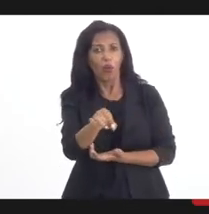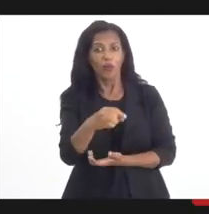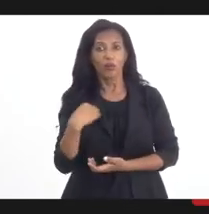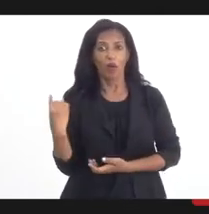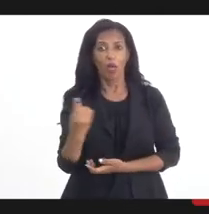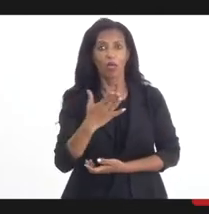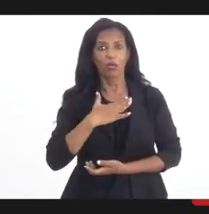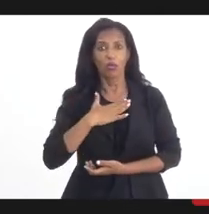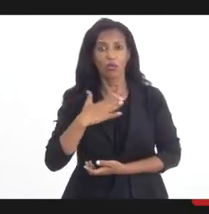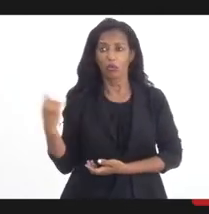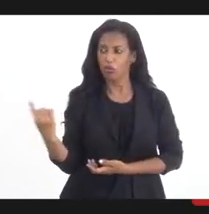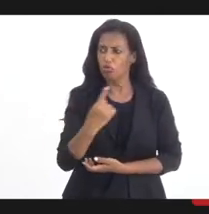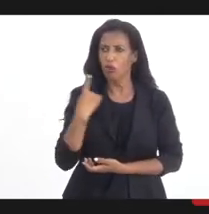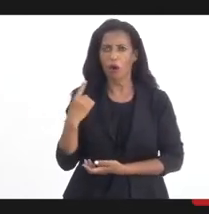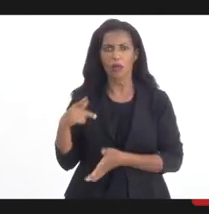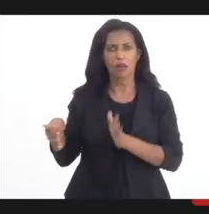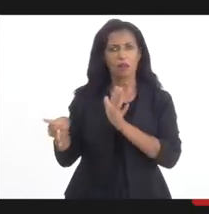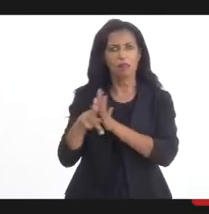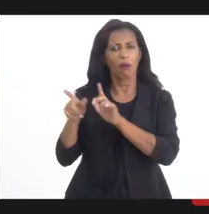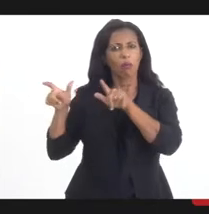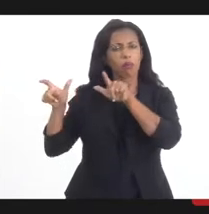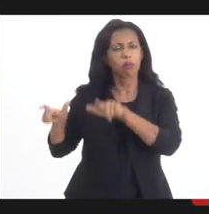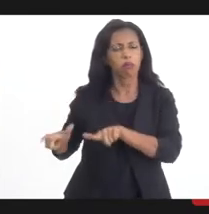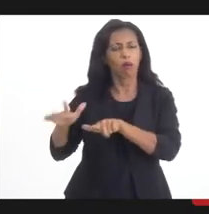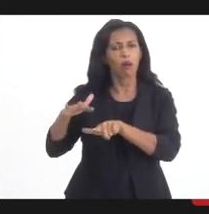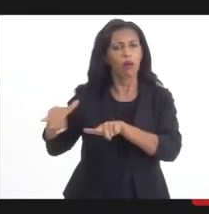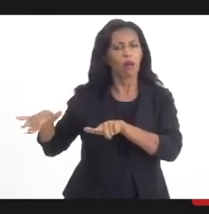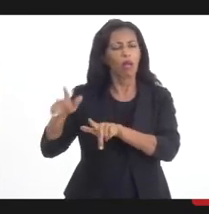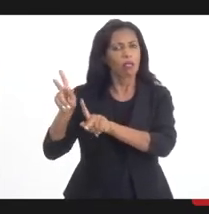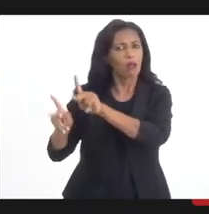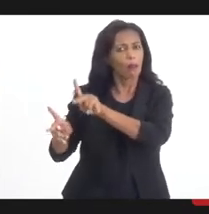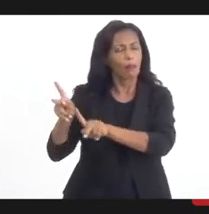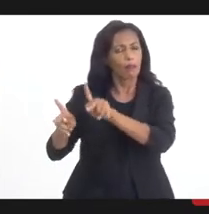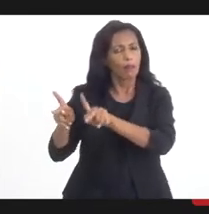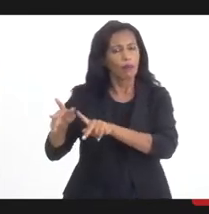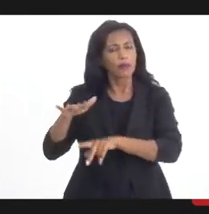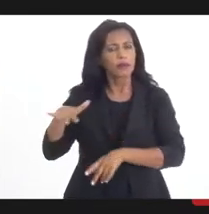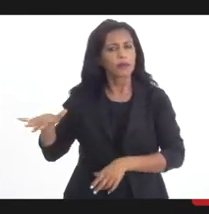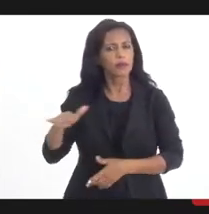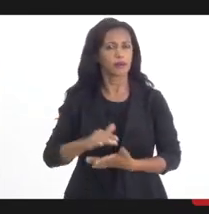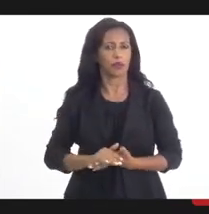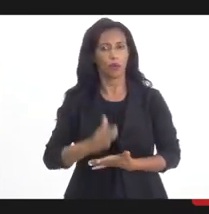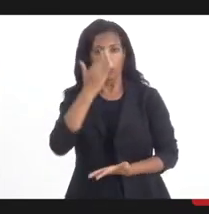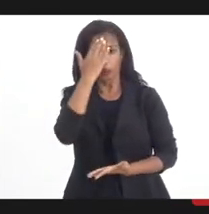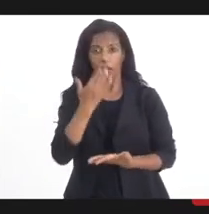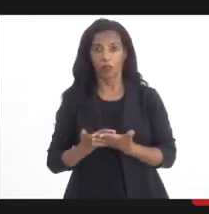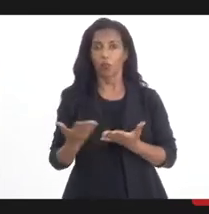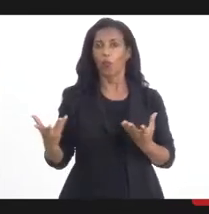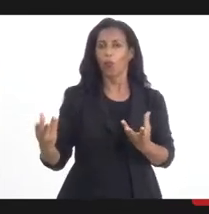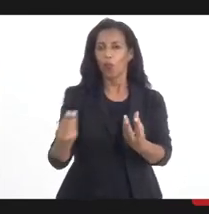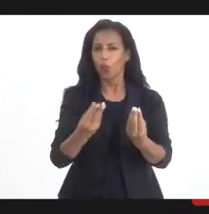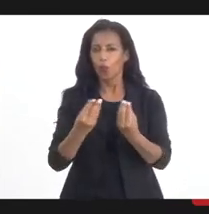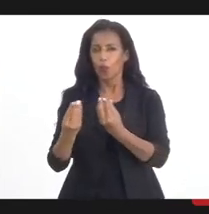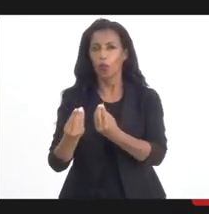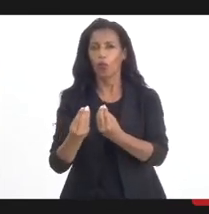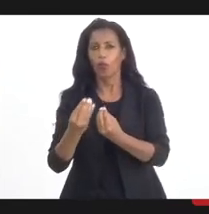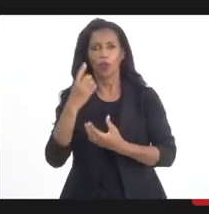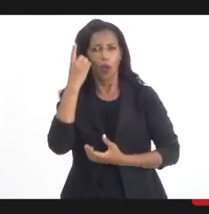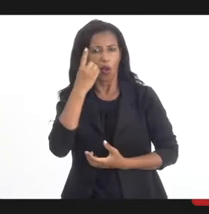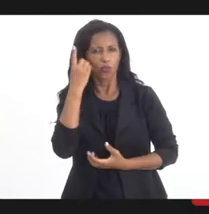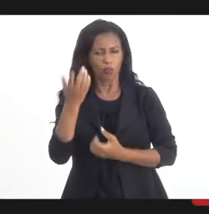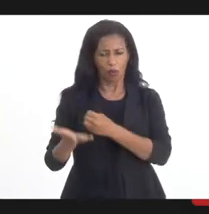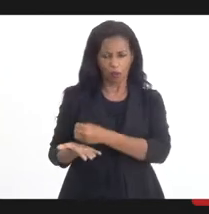nossa, a UESO é da Zona Oeste, a UESO é da população da Zona Oeste. Eu acredito muito aos deputados que estão